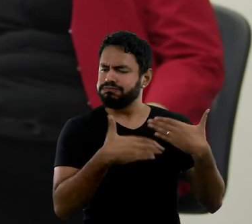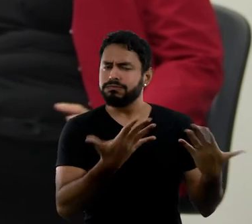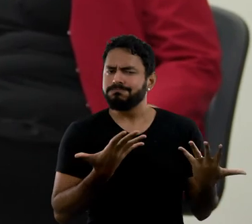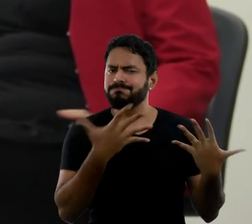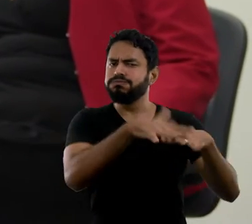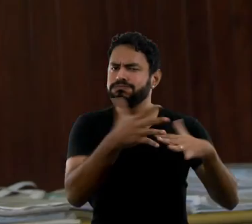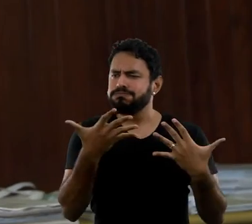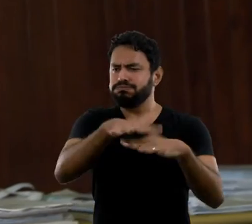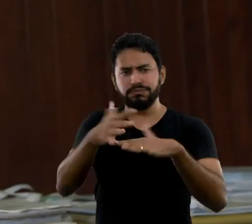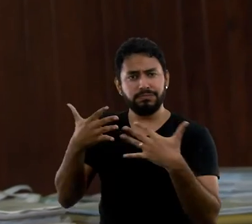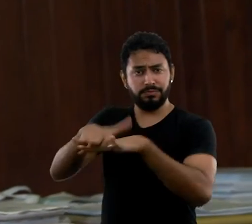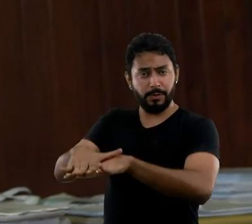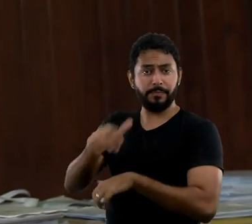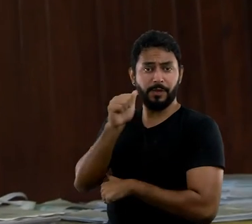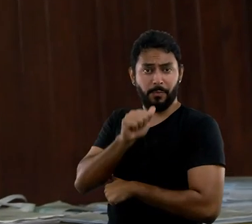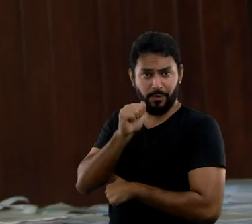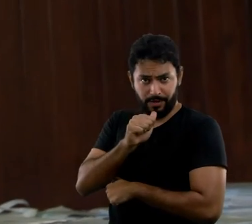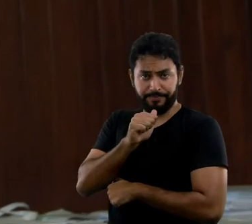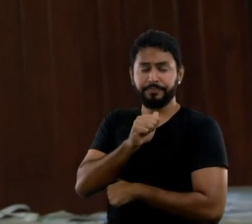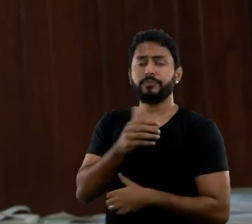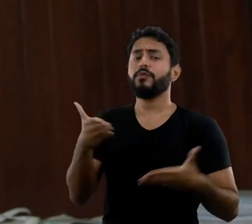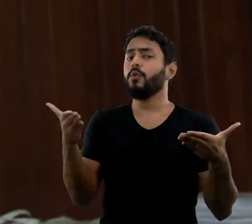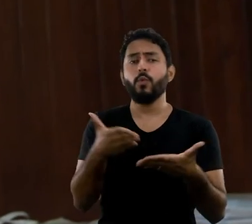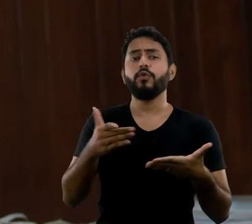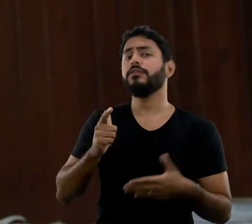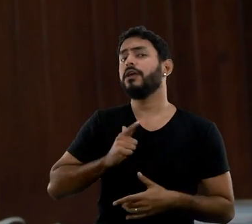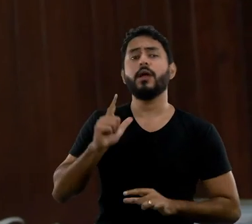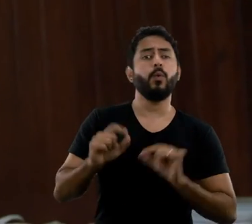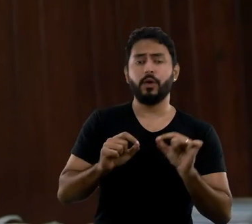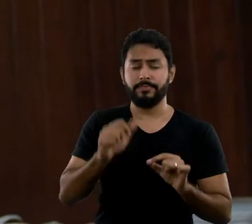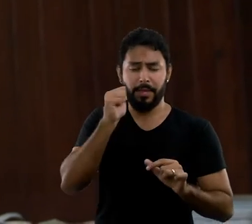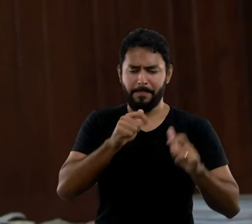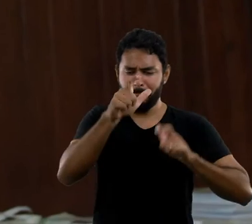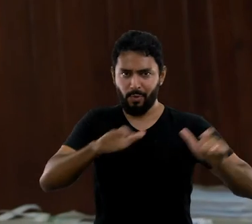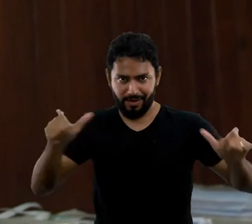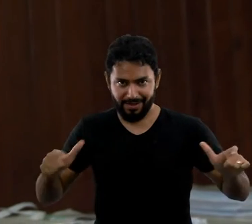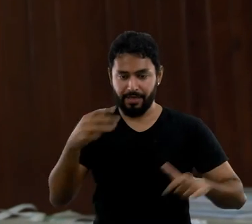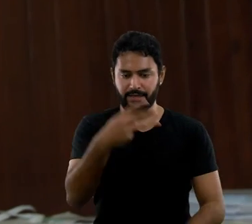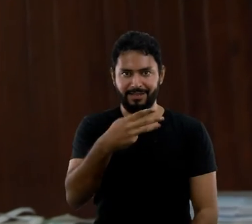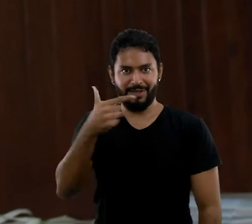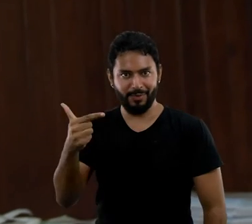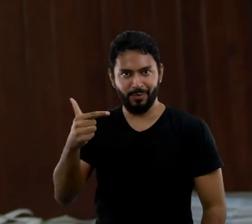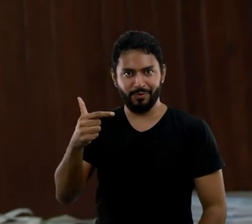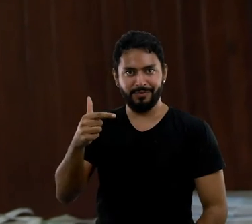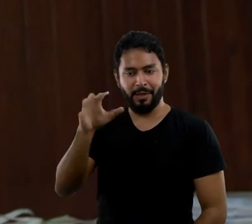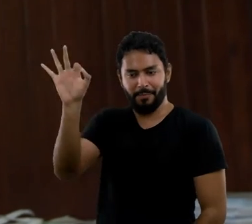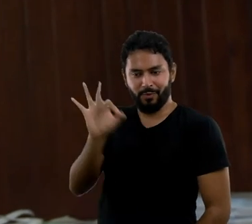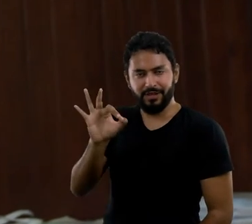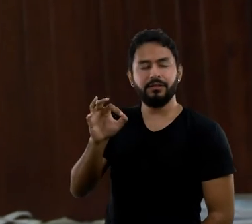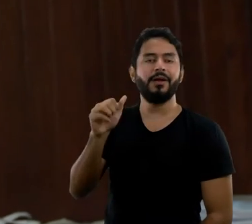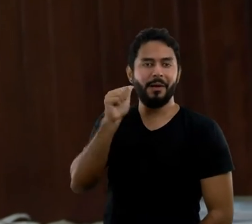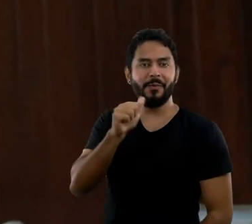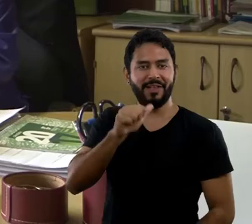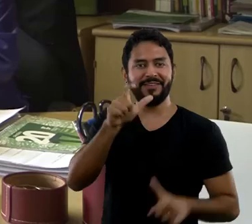as mulheres. Hoje nós já temos no Instituto Federal 32% dos nossos docentes são nossas docentes,